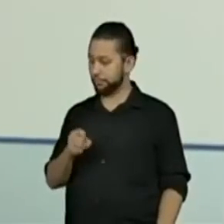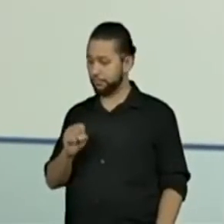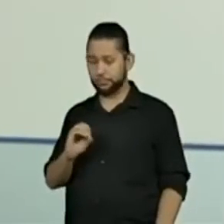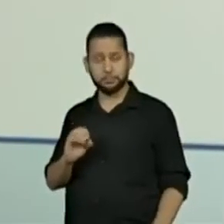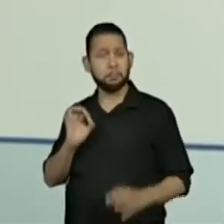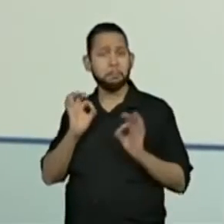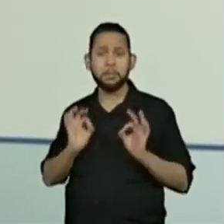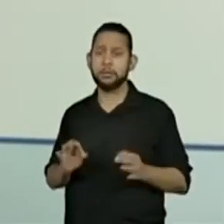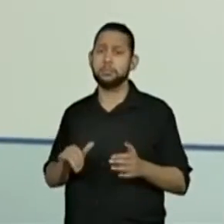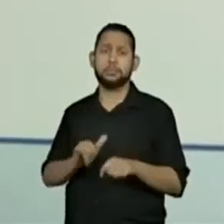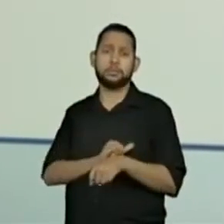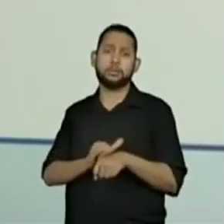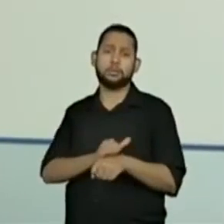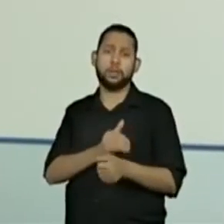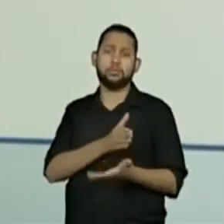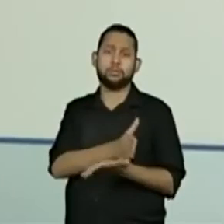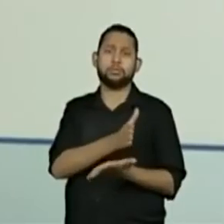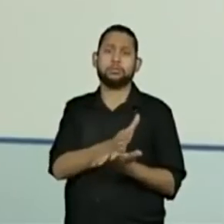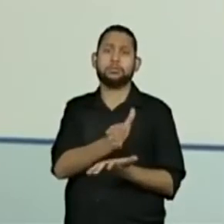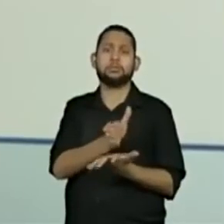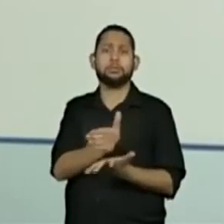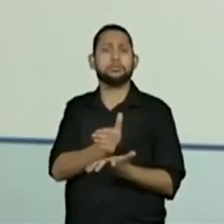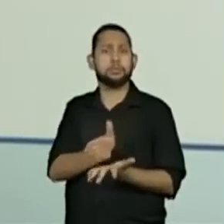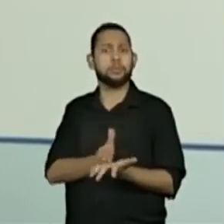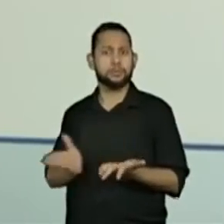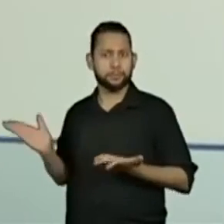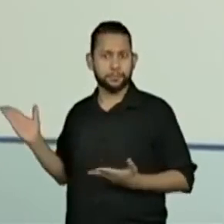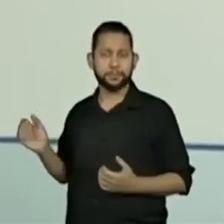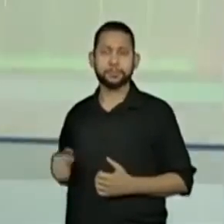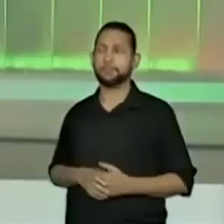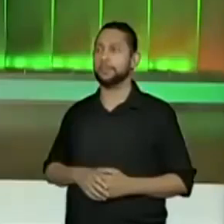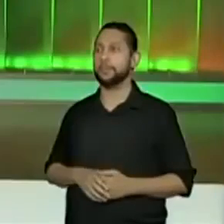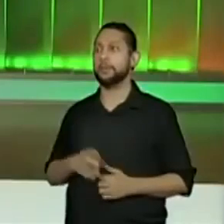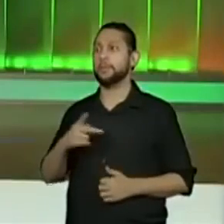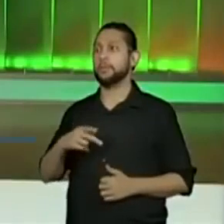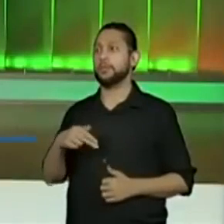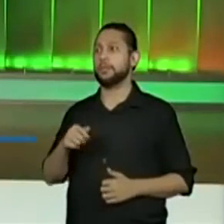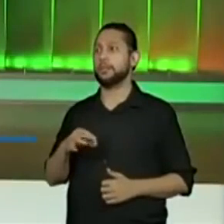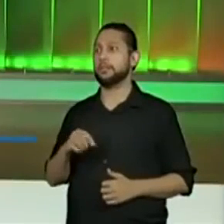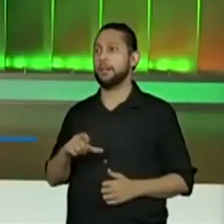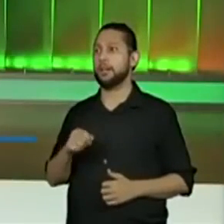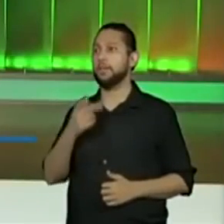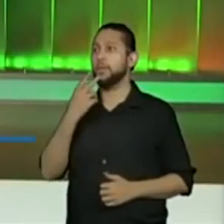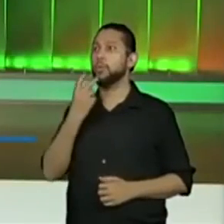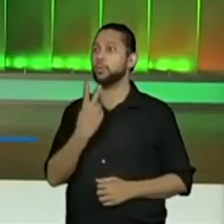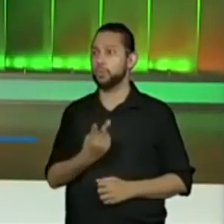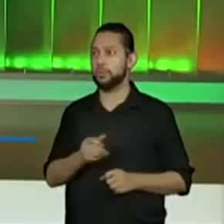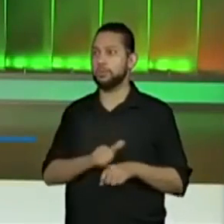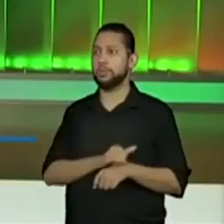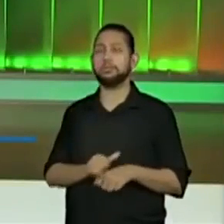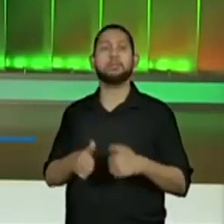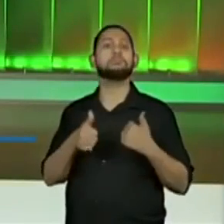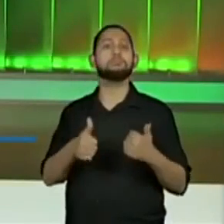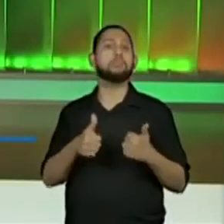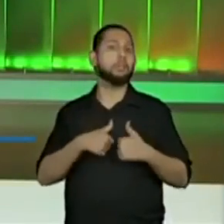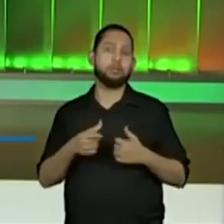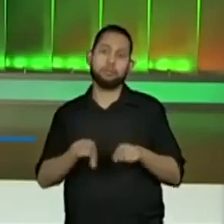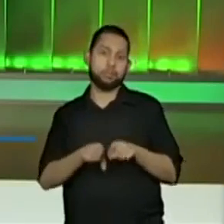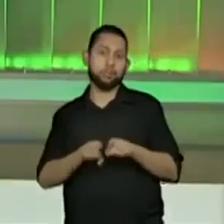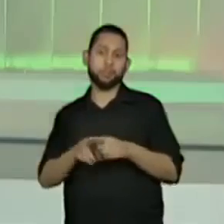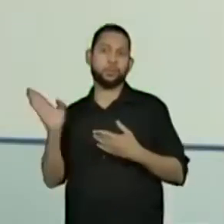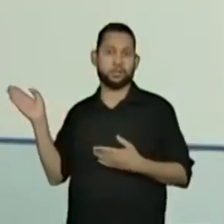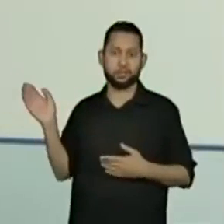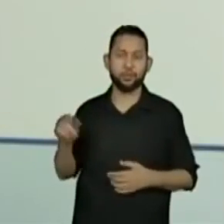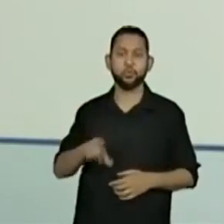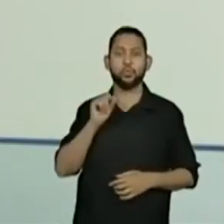é muito bem então Olá a professora Natália colocou as duas estratégias tá como eu coloquei